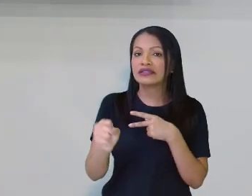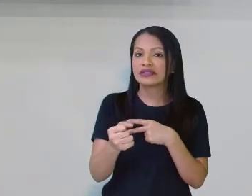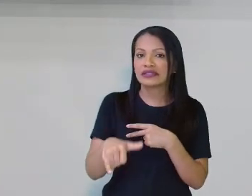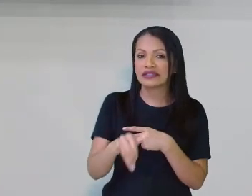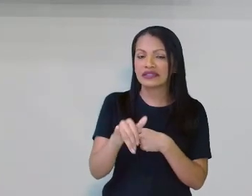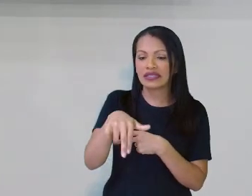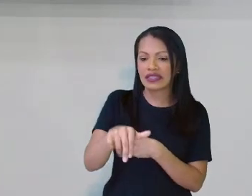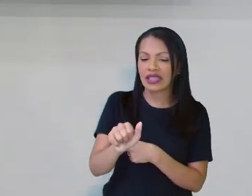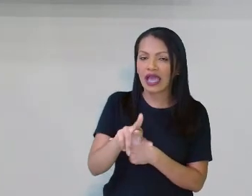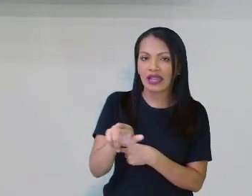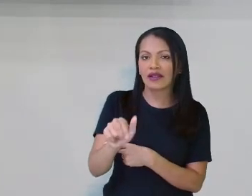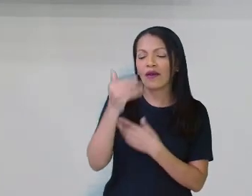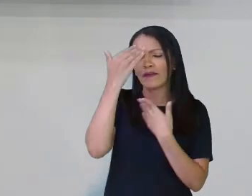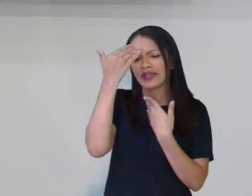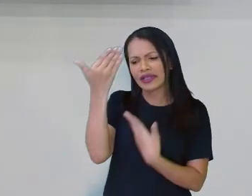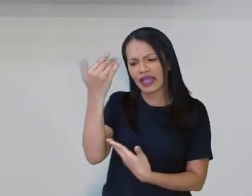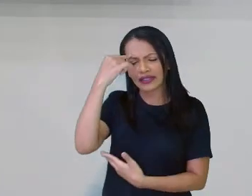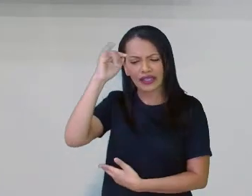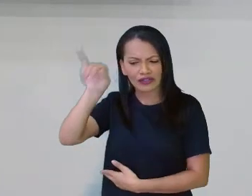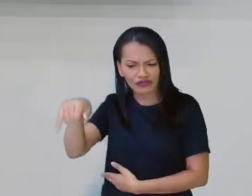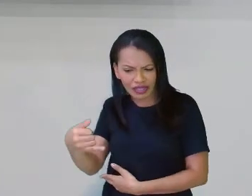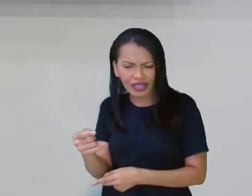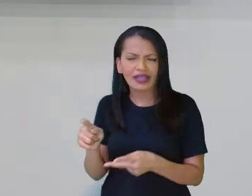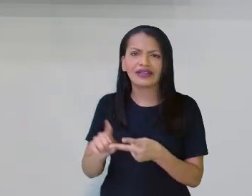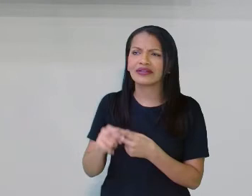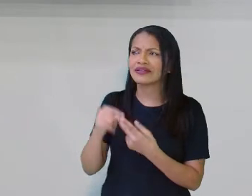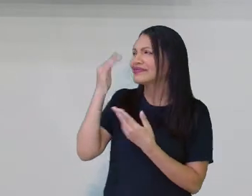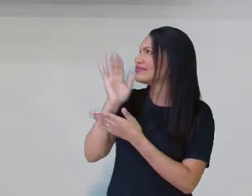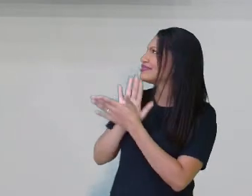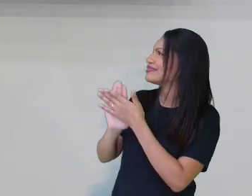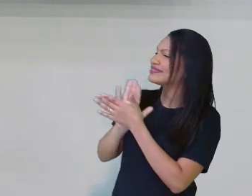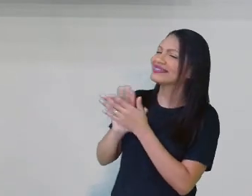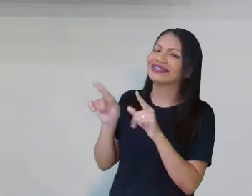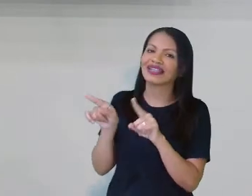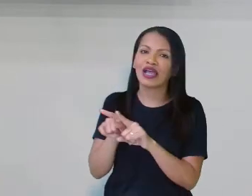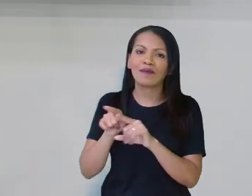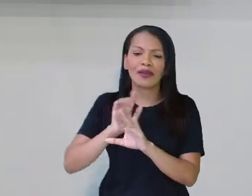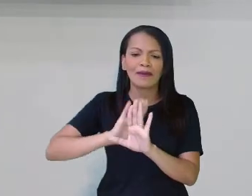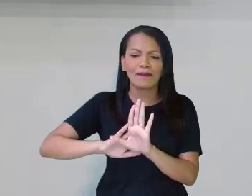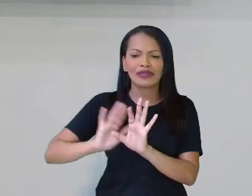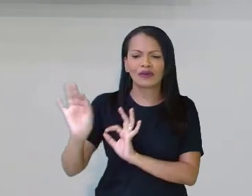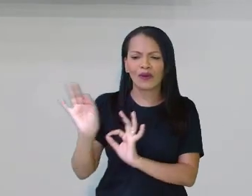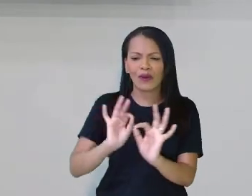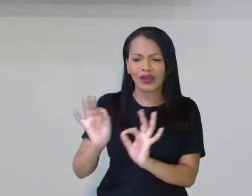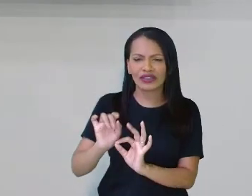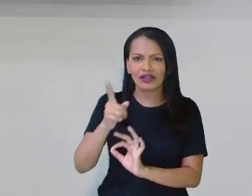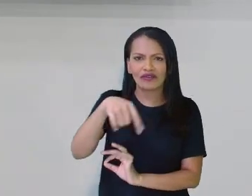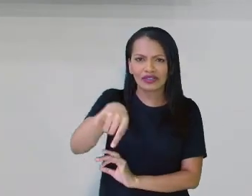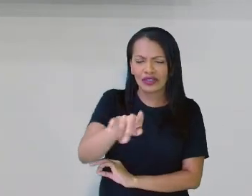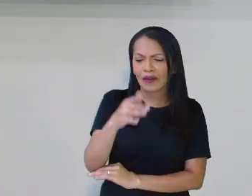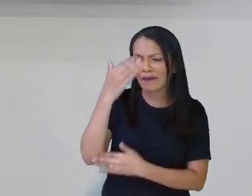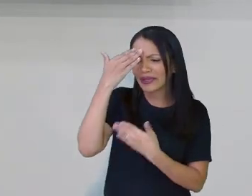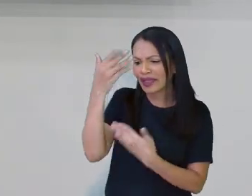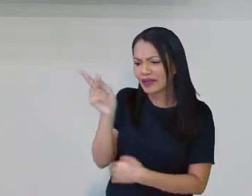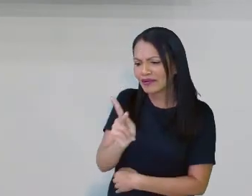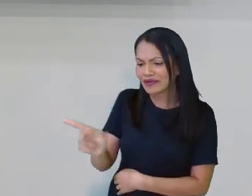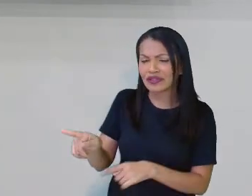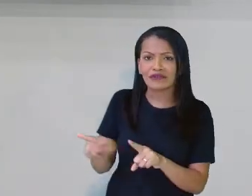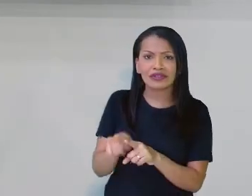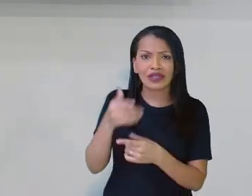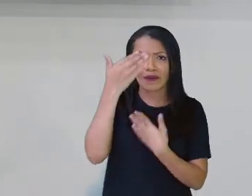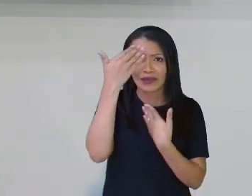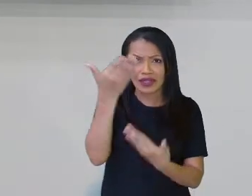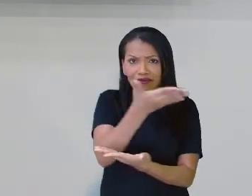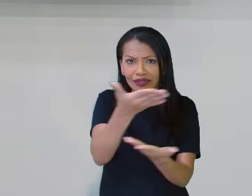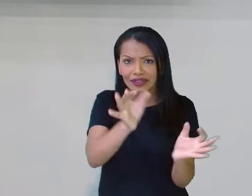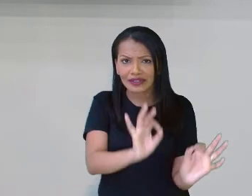obrigada, Jéssica, pela participação hoje. Obrigada, produção. Obrigada, professora Márcia. Vocês que estavam aí nos assistindo. E deixo para